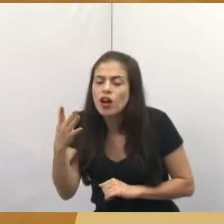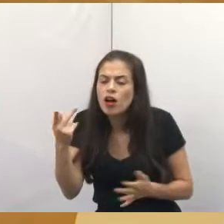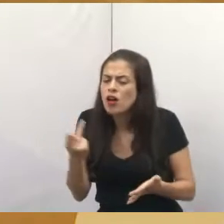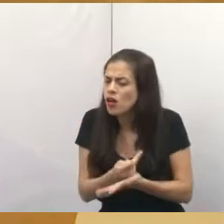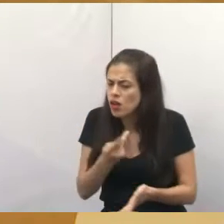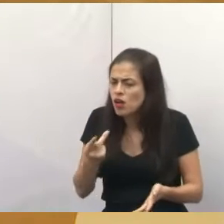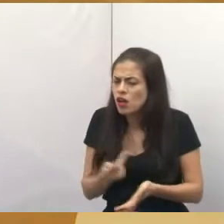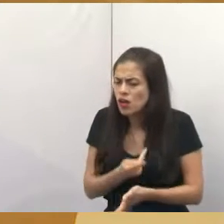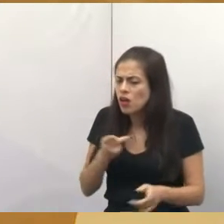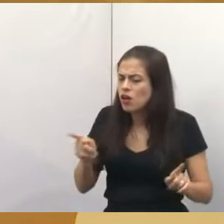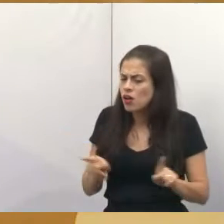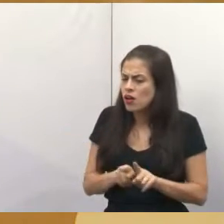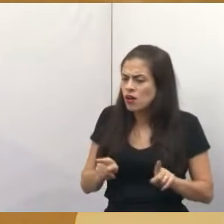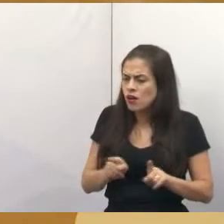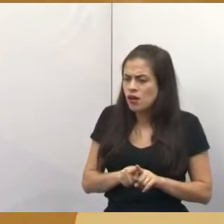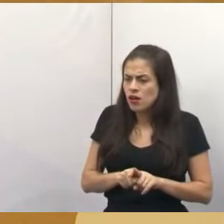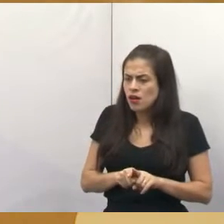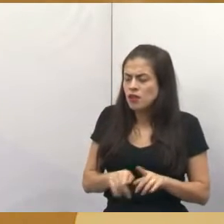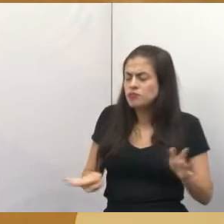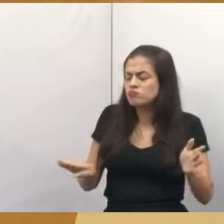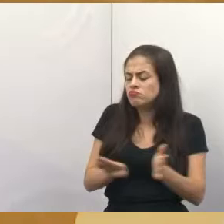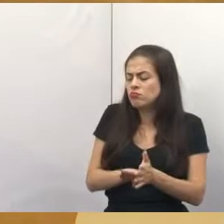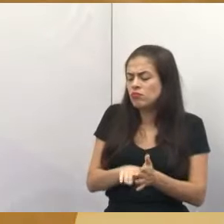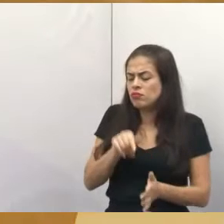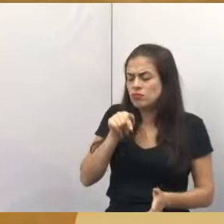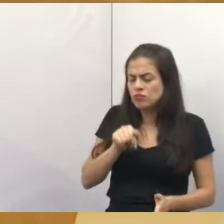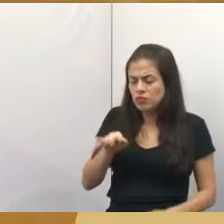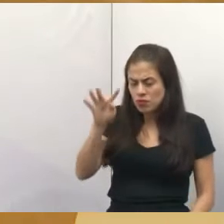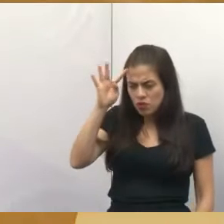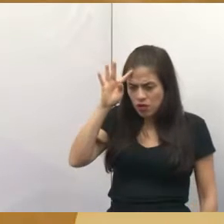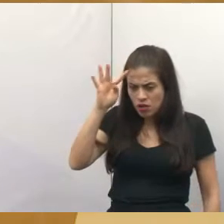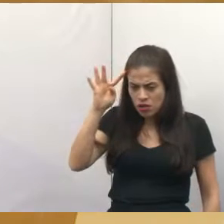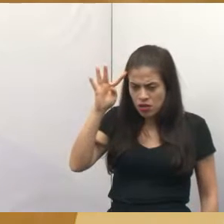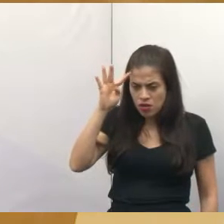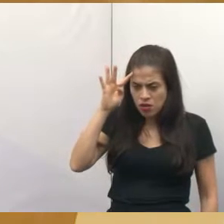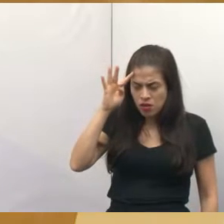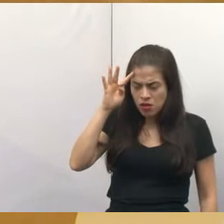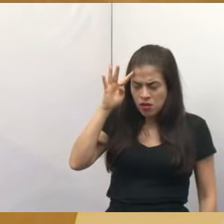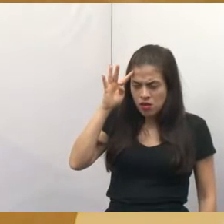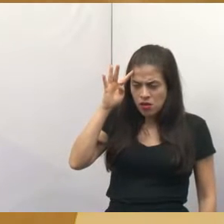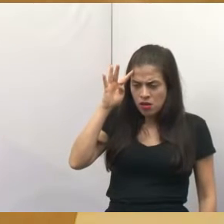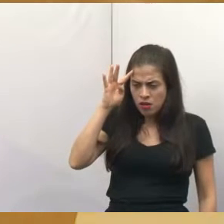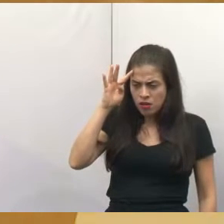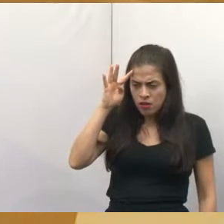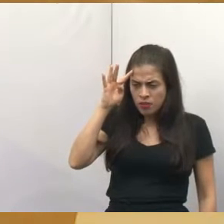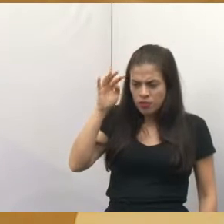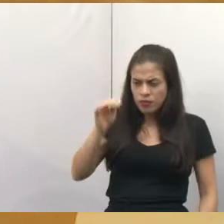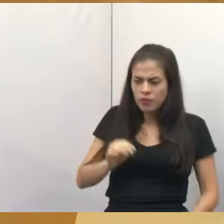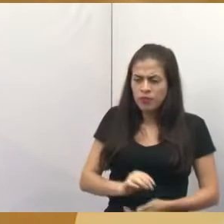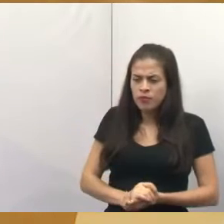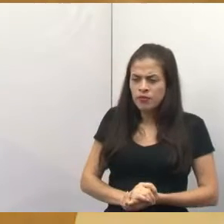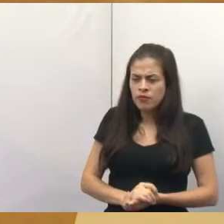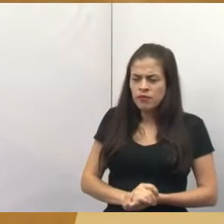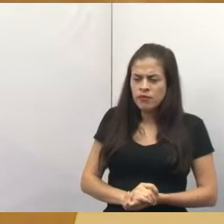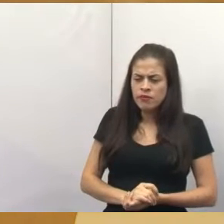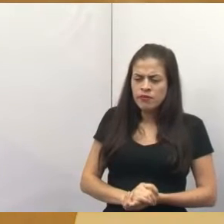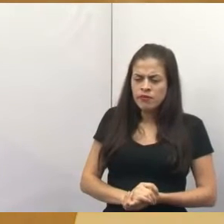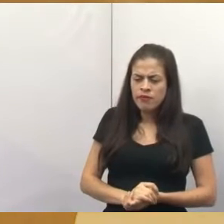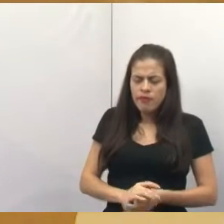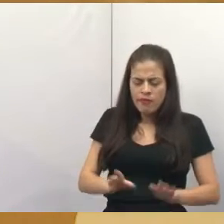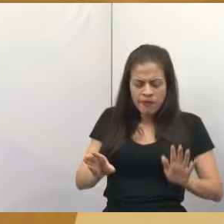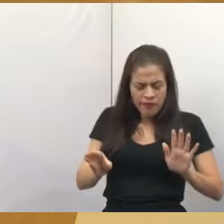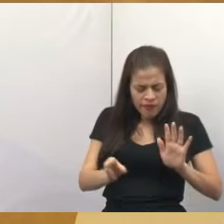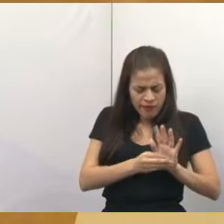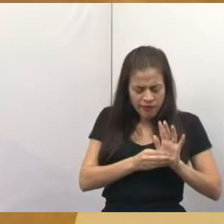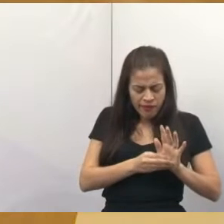errado também, chegar aqui na quarta-feira e colocar uma emenda,